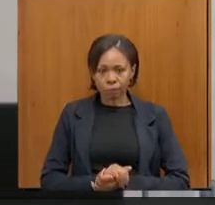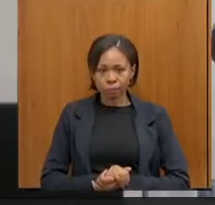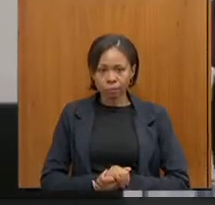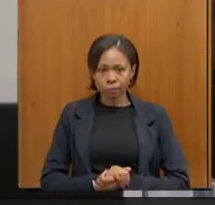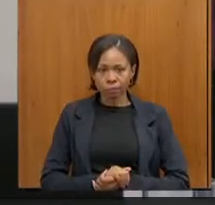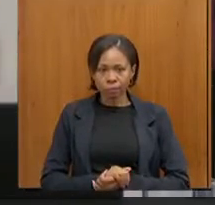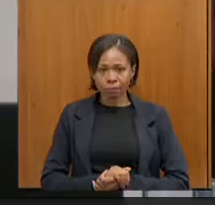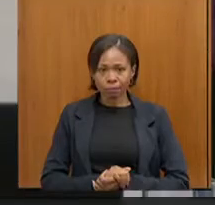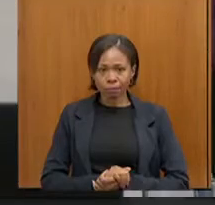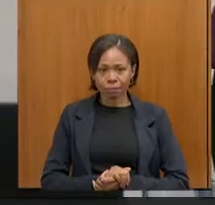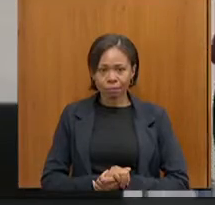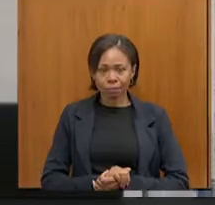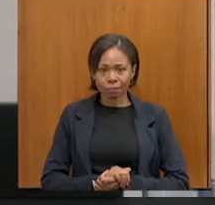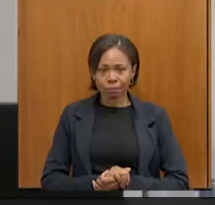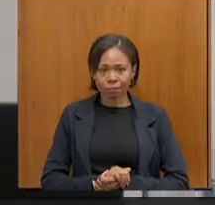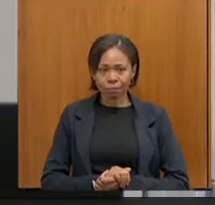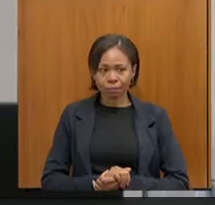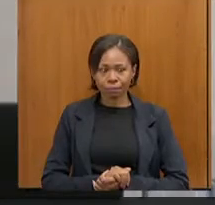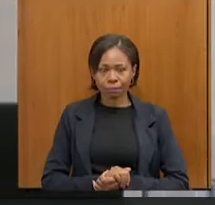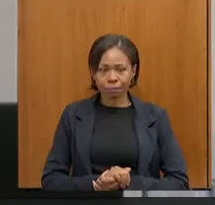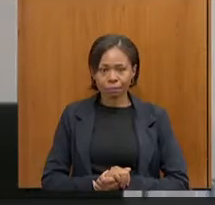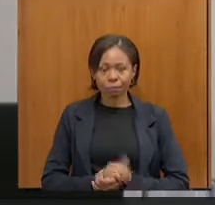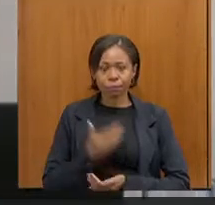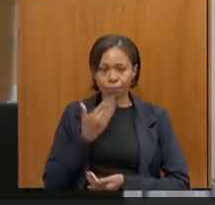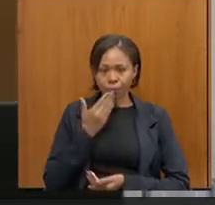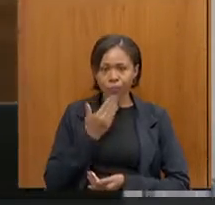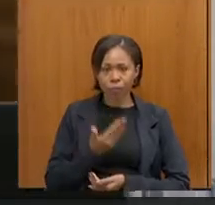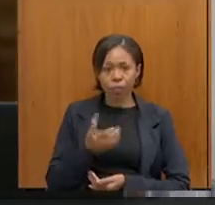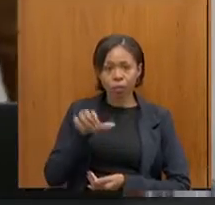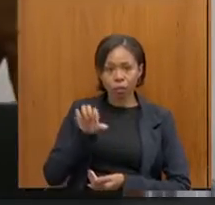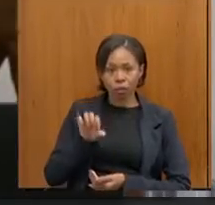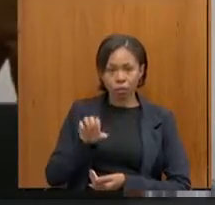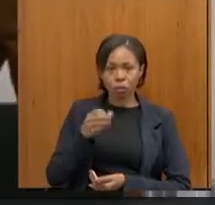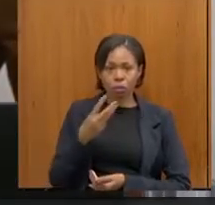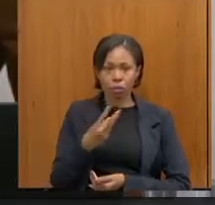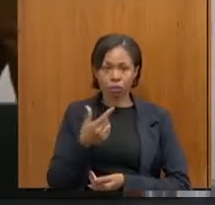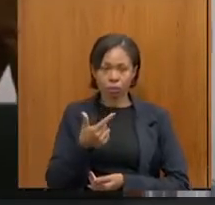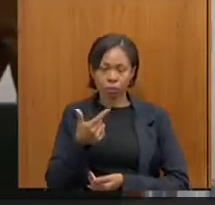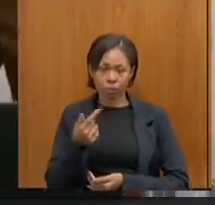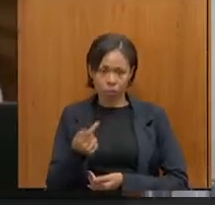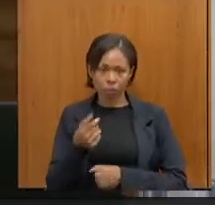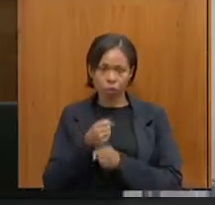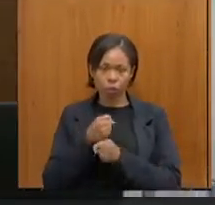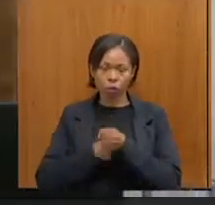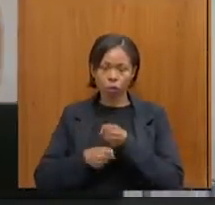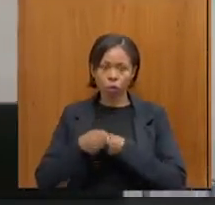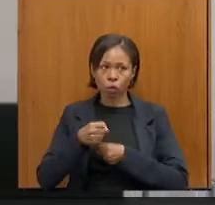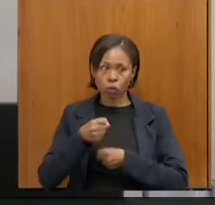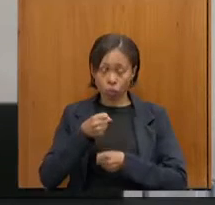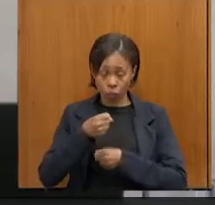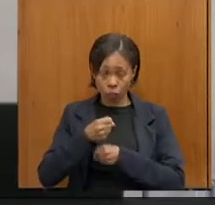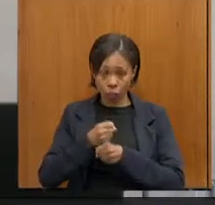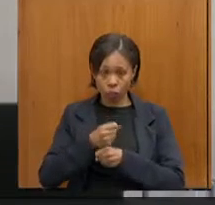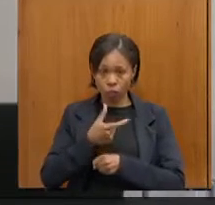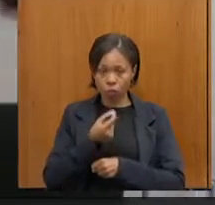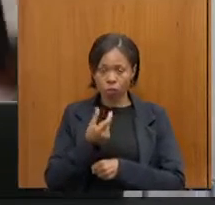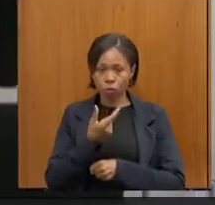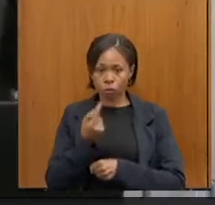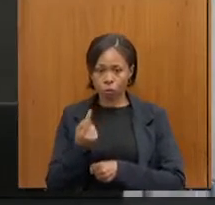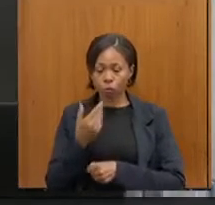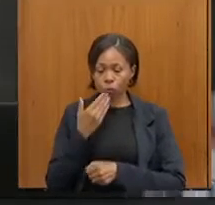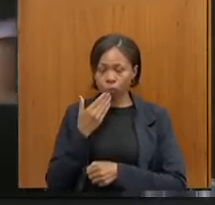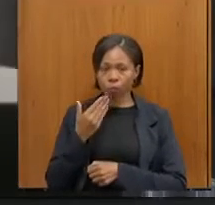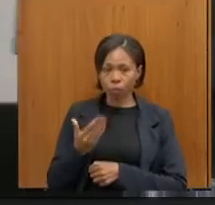gente requerimento promoção 9327/2017 um requer seja encaminhado ao diretor da